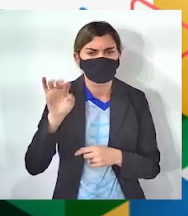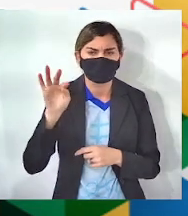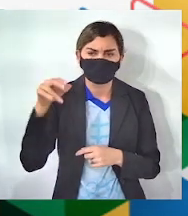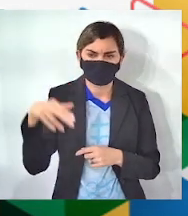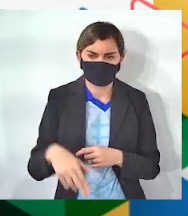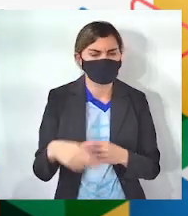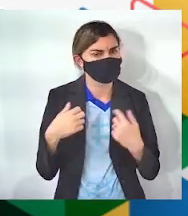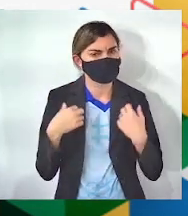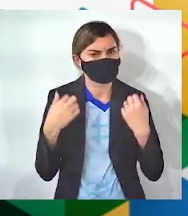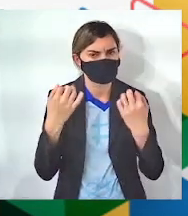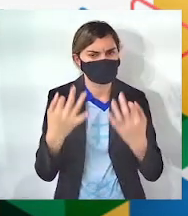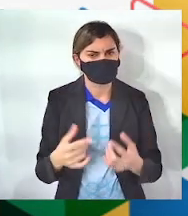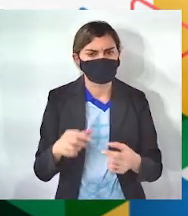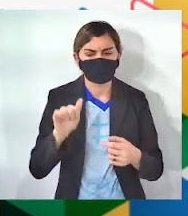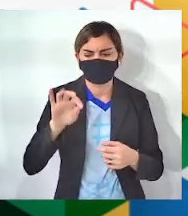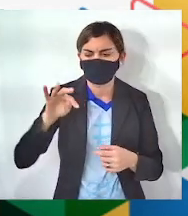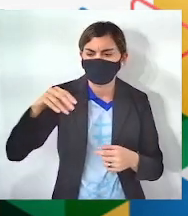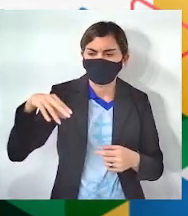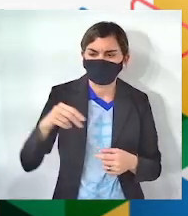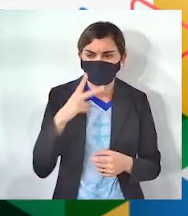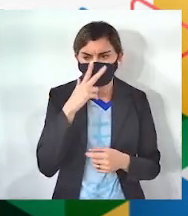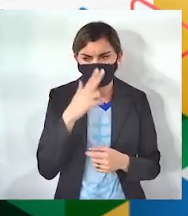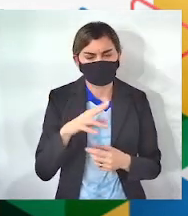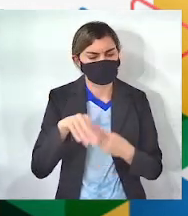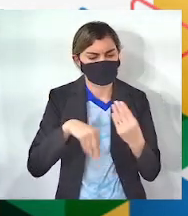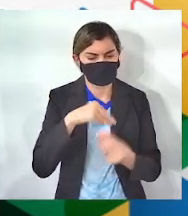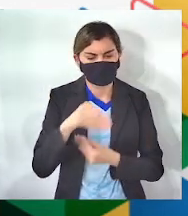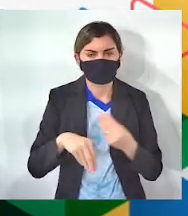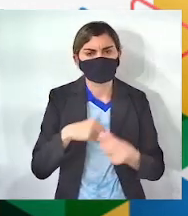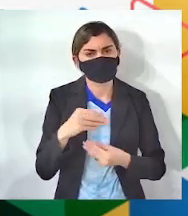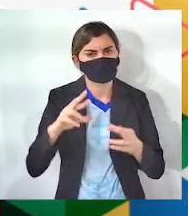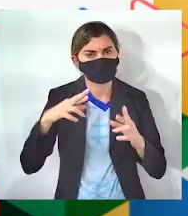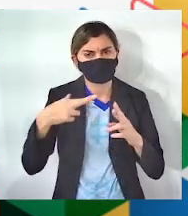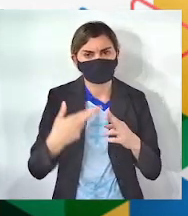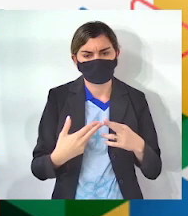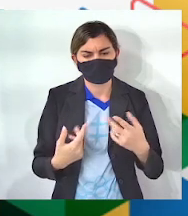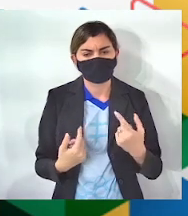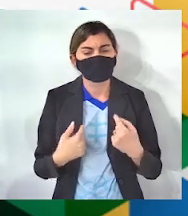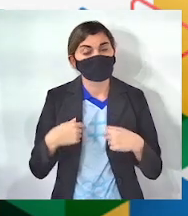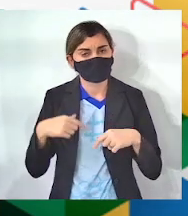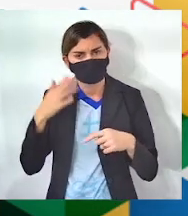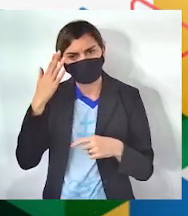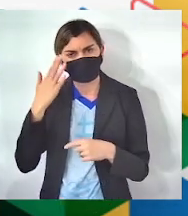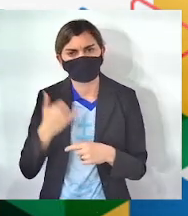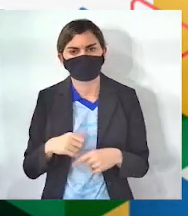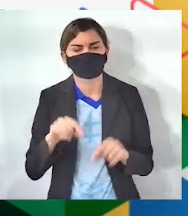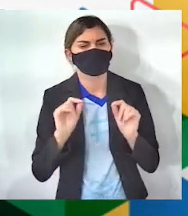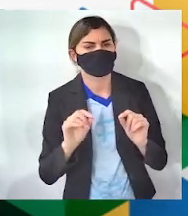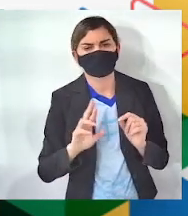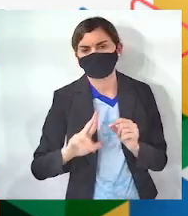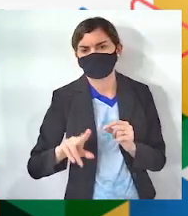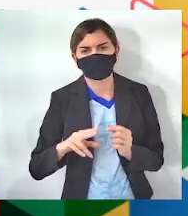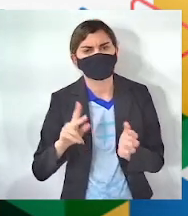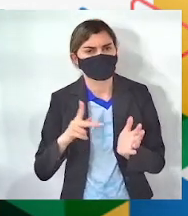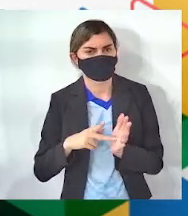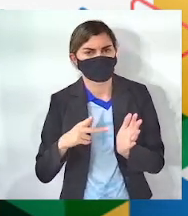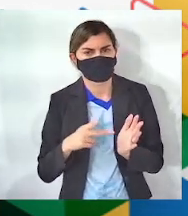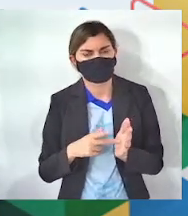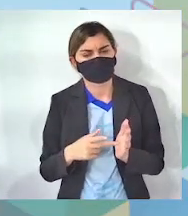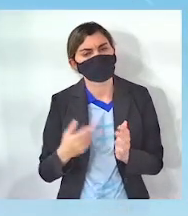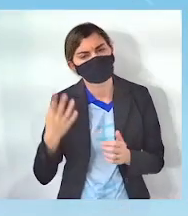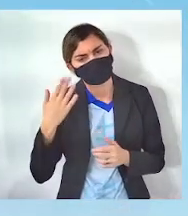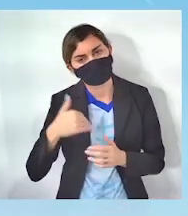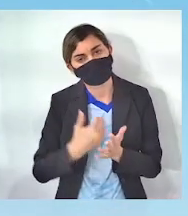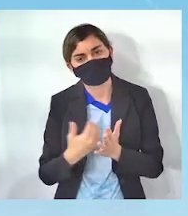propor para a gente, é que átomos de um mesmo elemento se repelem mutuamente. A gente sabe que isso não é verdade, e esse